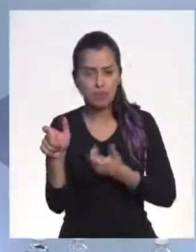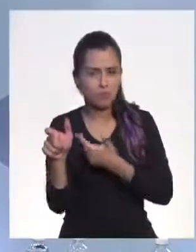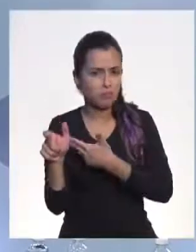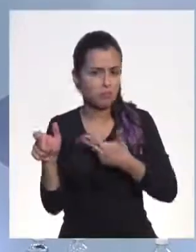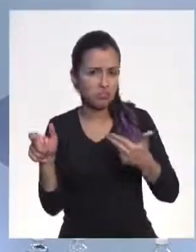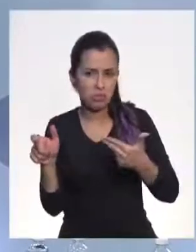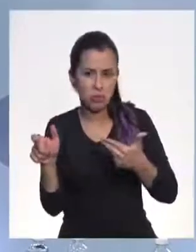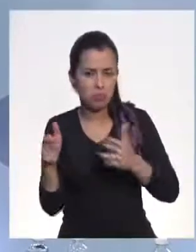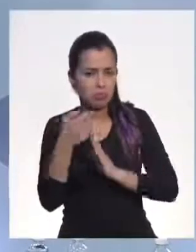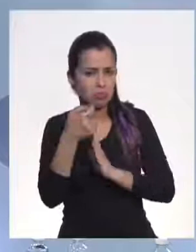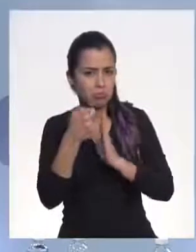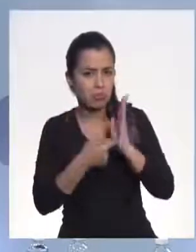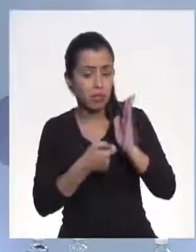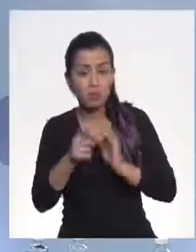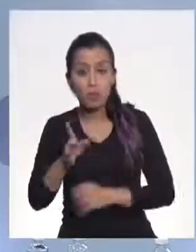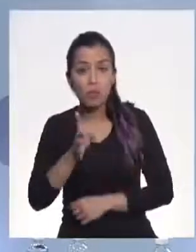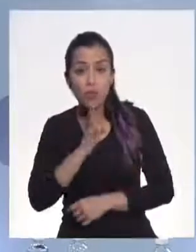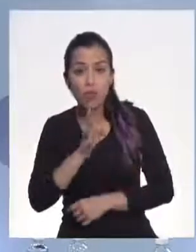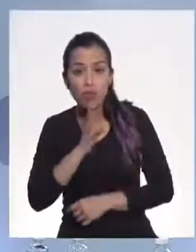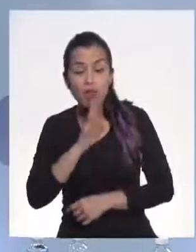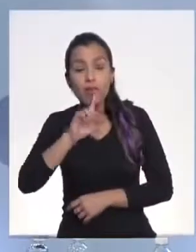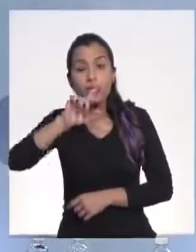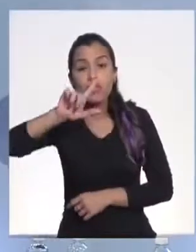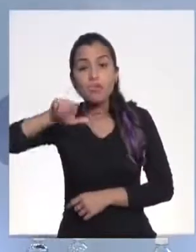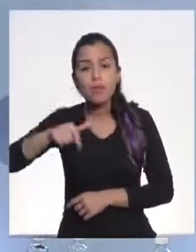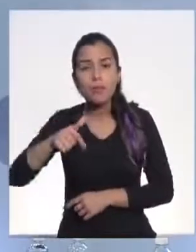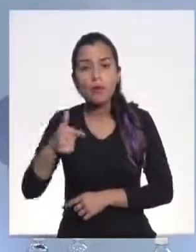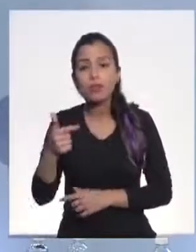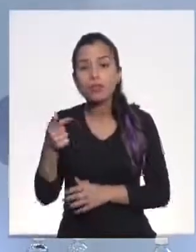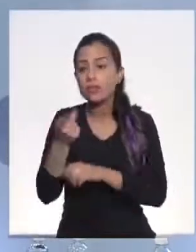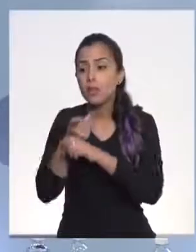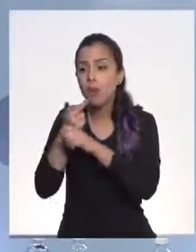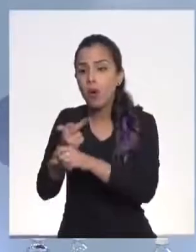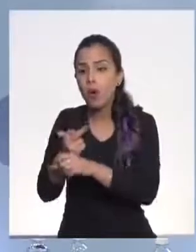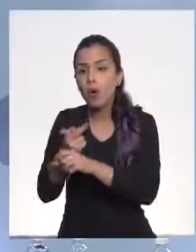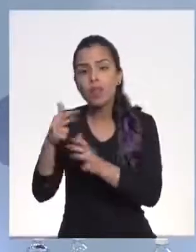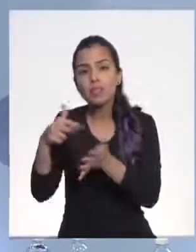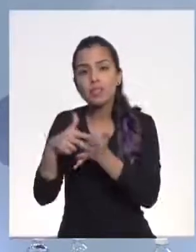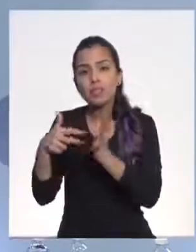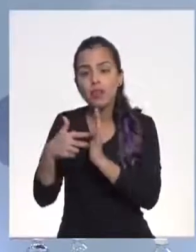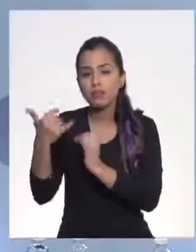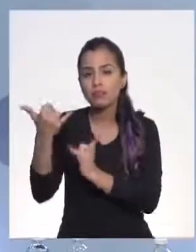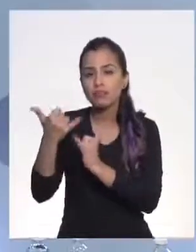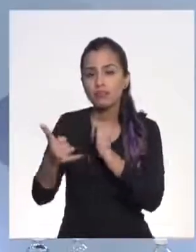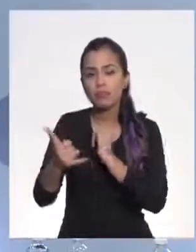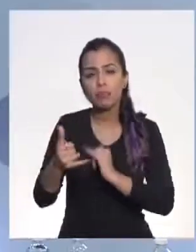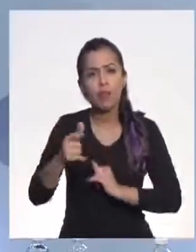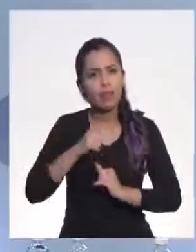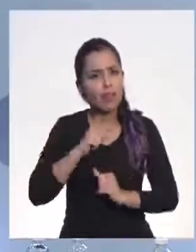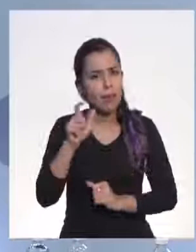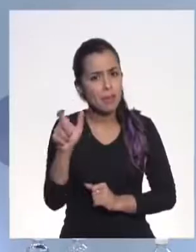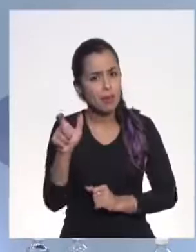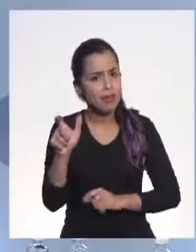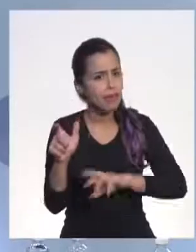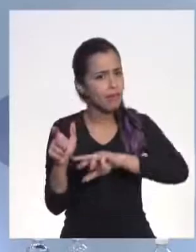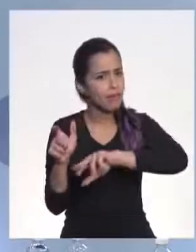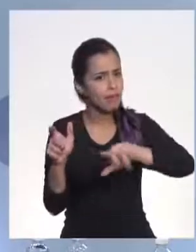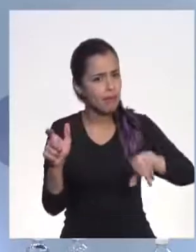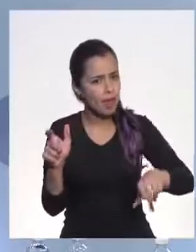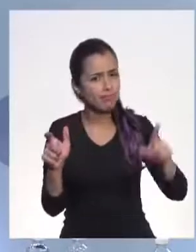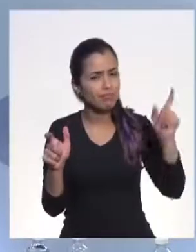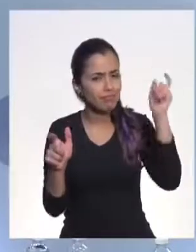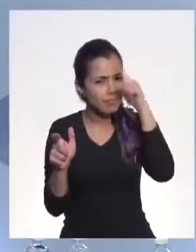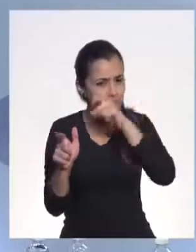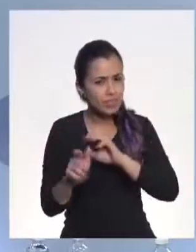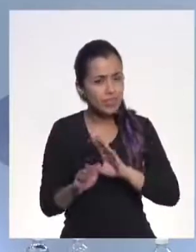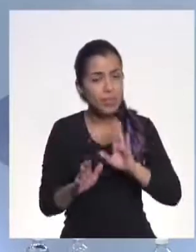fazer uma listinha e procurar o sinônimos a que a gente tem várias palavras difíceis e eu não vou fazer hoje aqui mas como